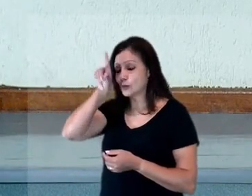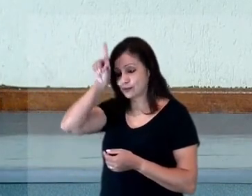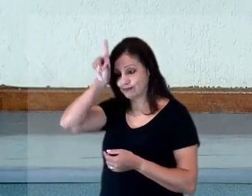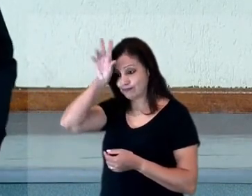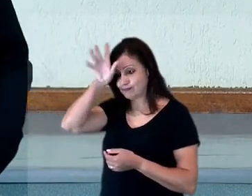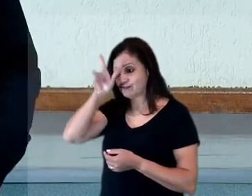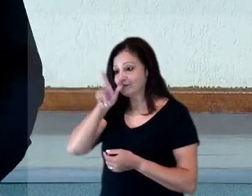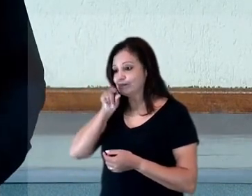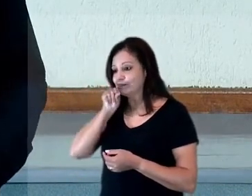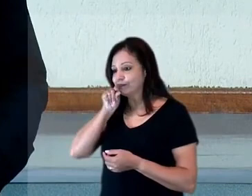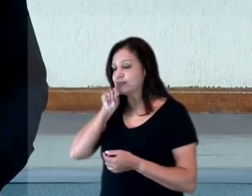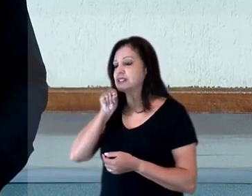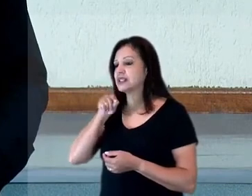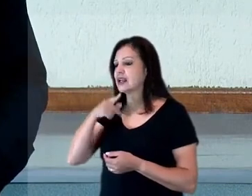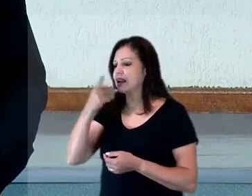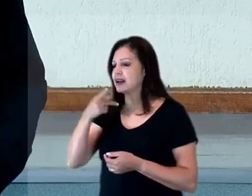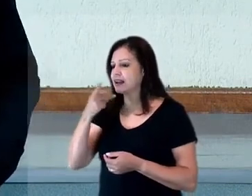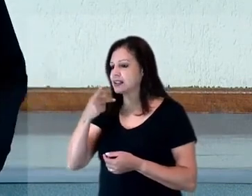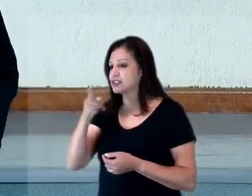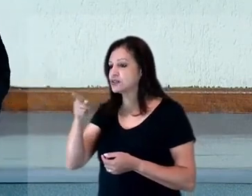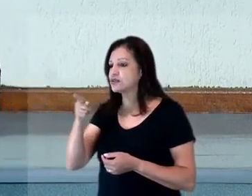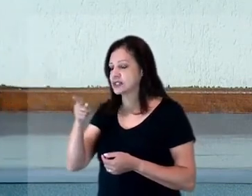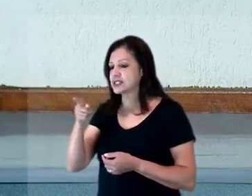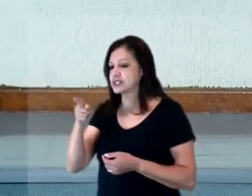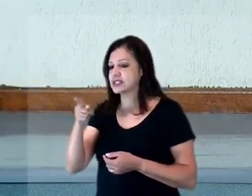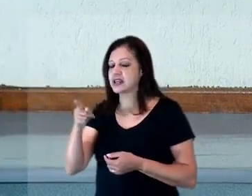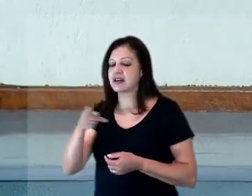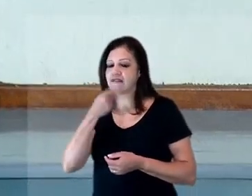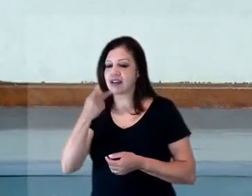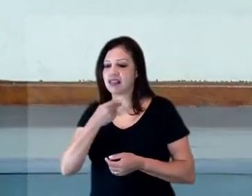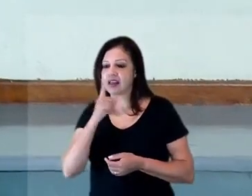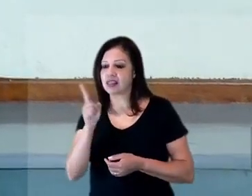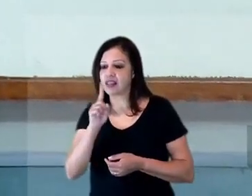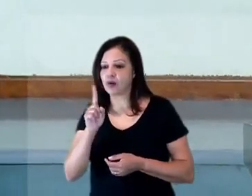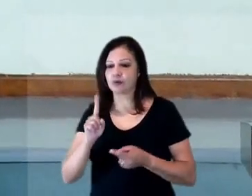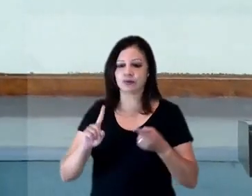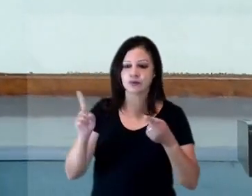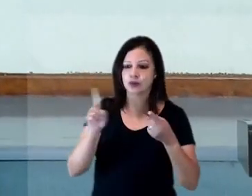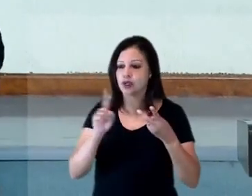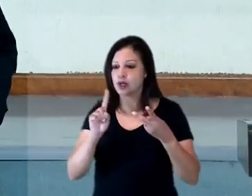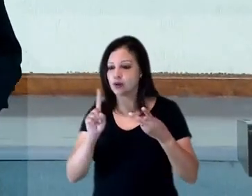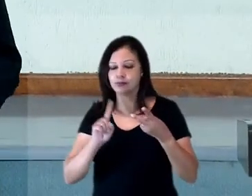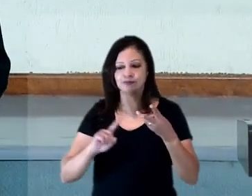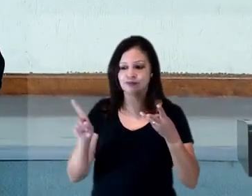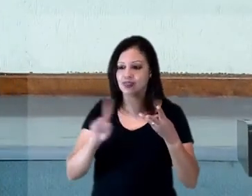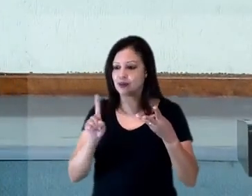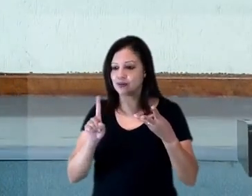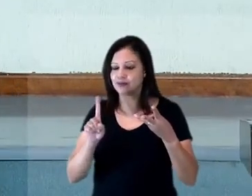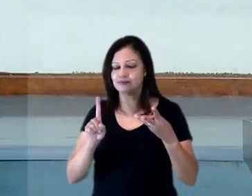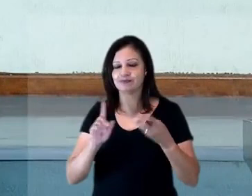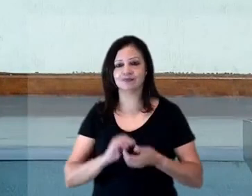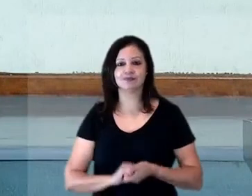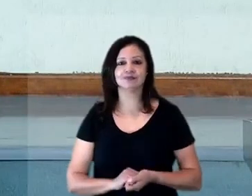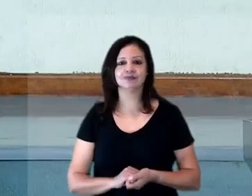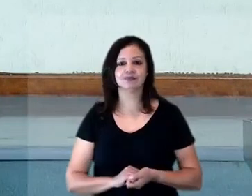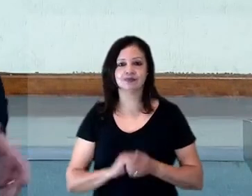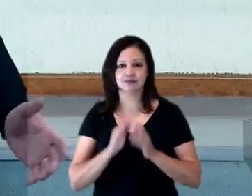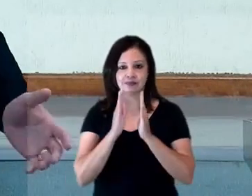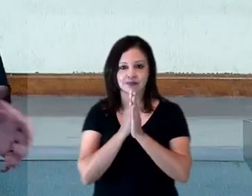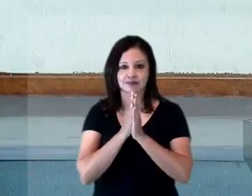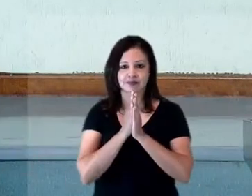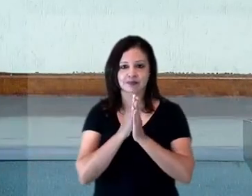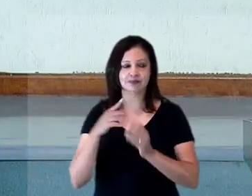vezes. Louvado seja Deus pela sua palavra. Vamos orar uma vez mais. Senhor, em nome de Jesus, te